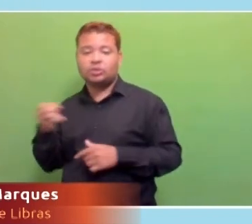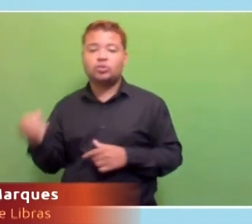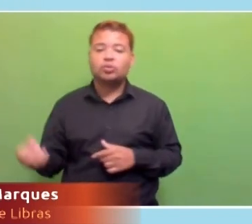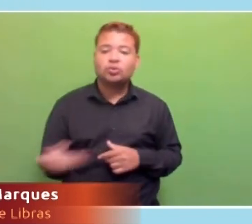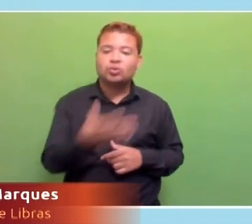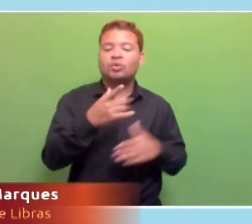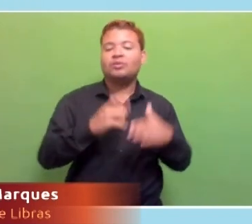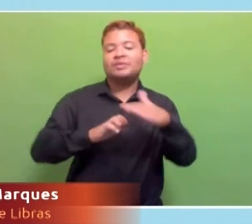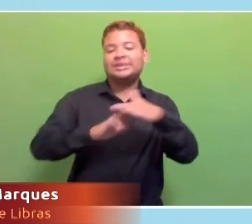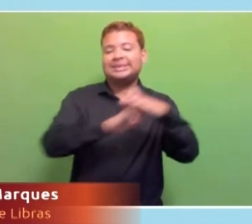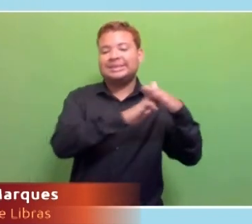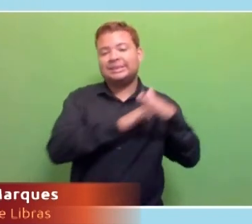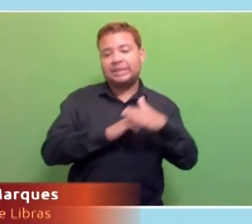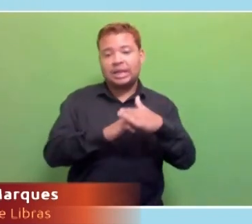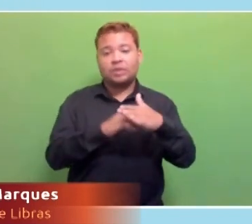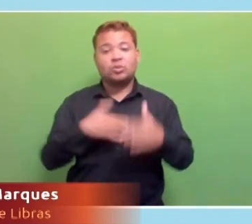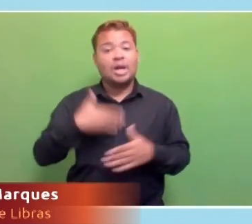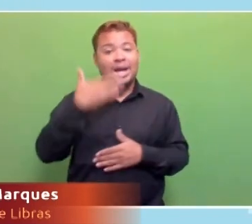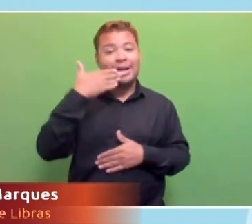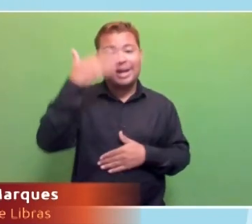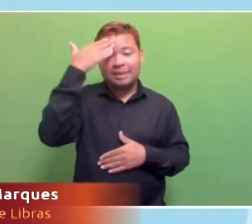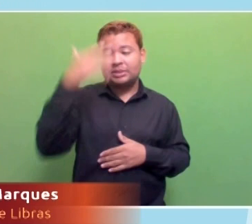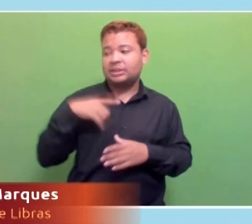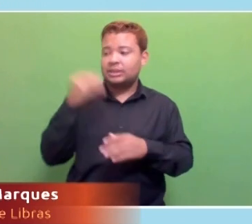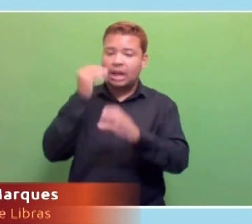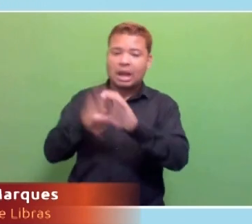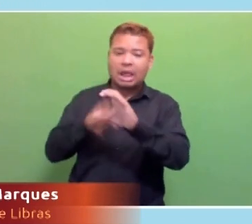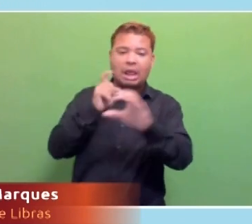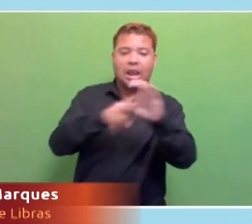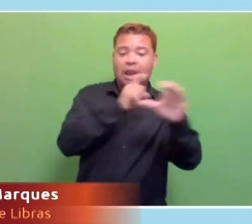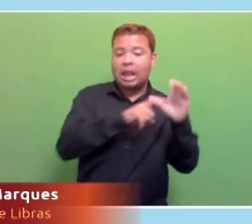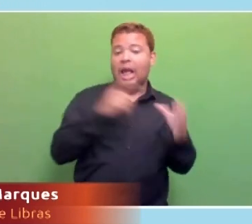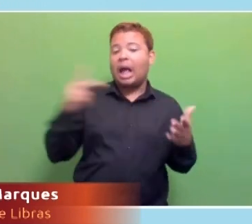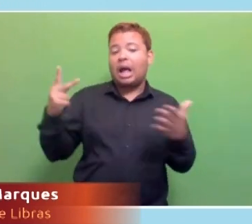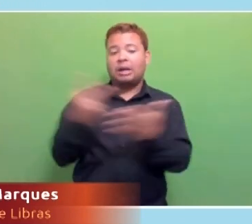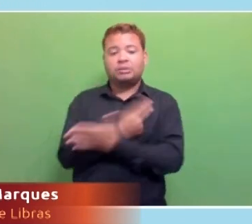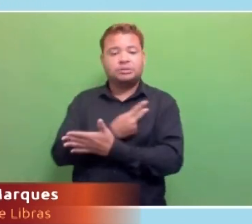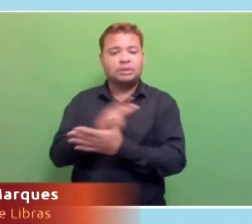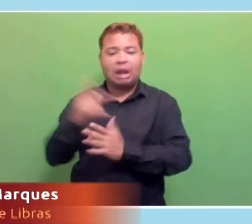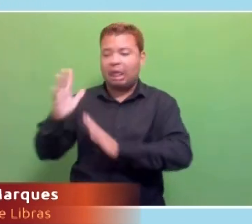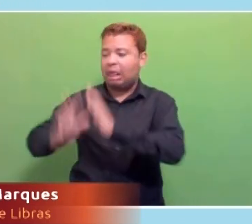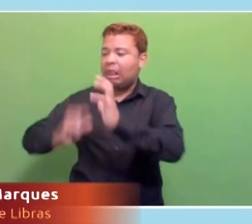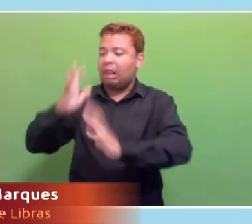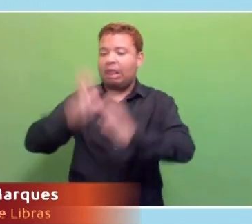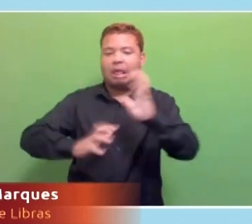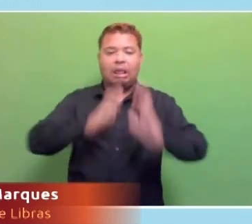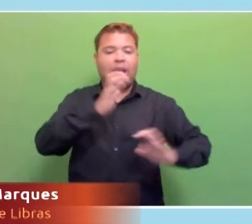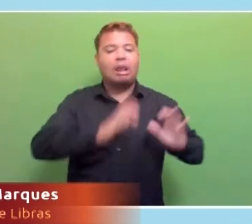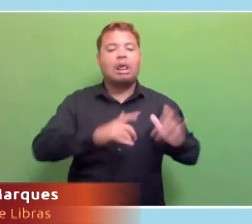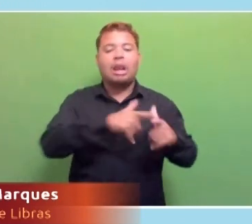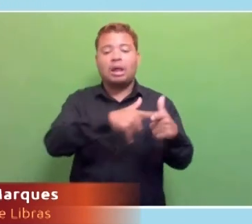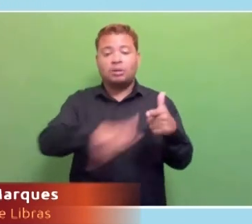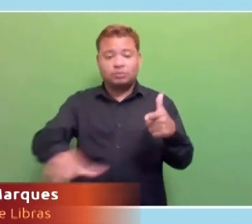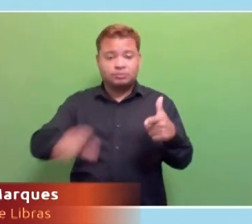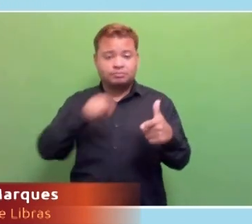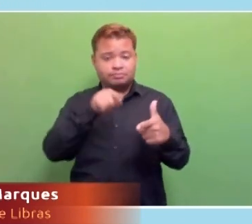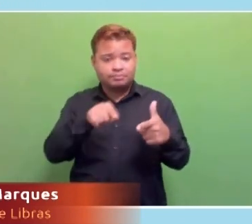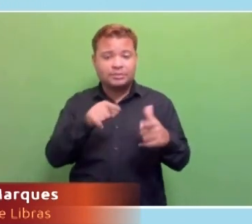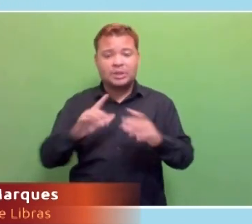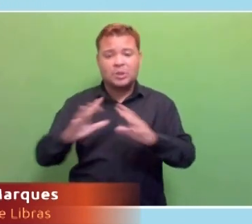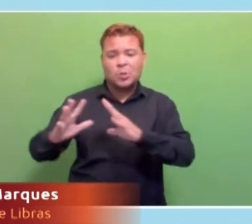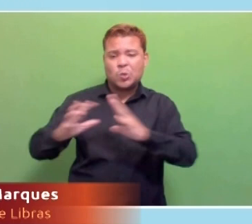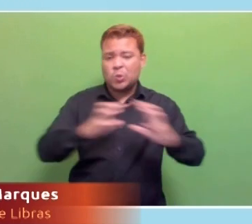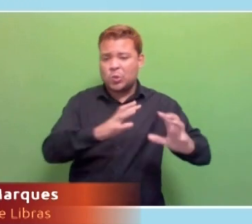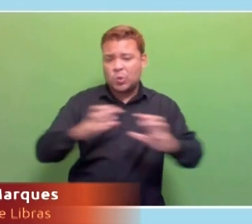independizaram naquele contexto entraram em conflito. Esse conflito é a base de um conflito entre o